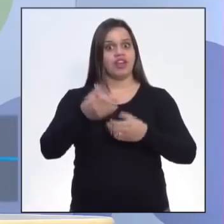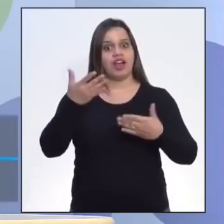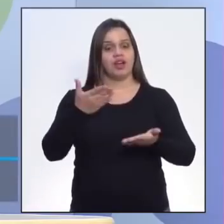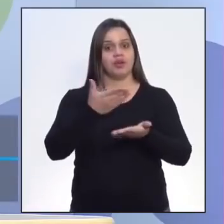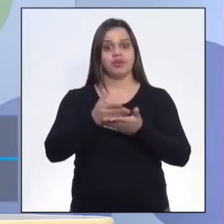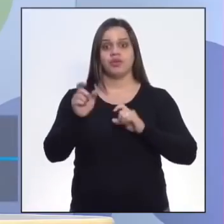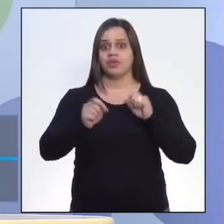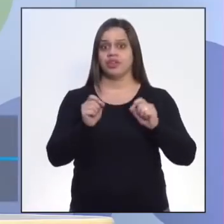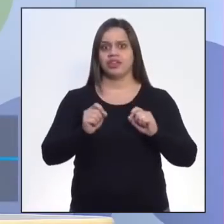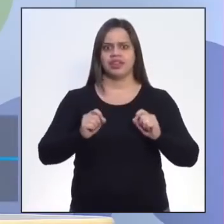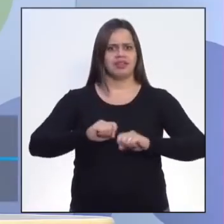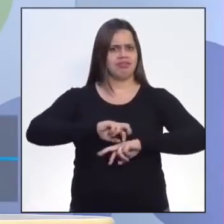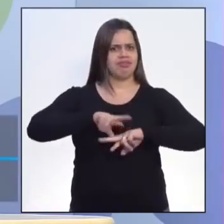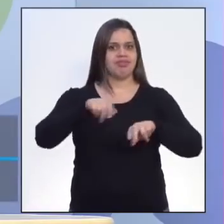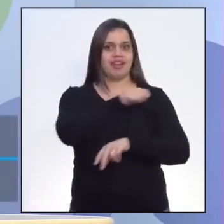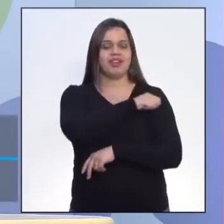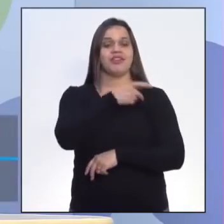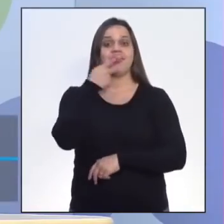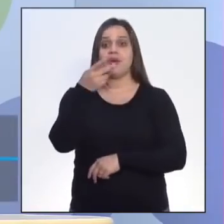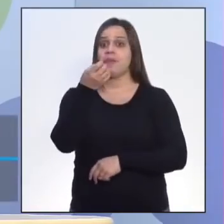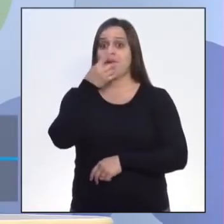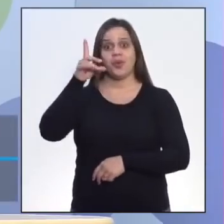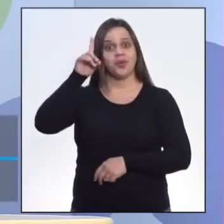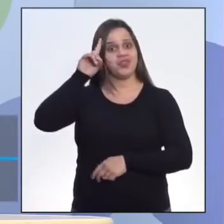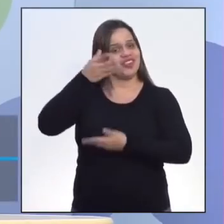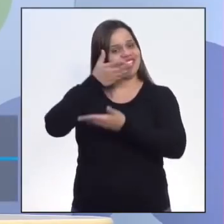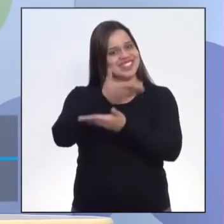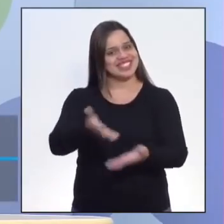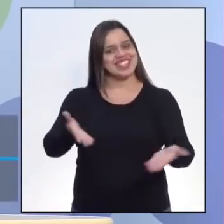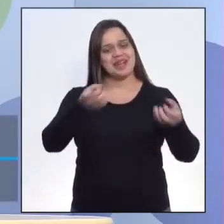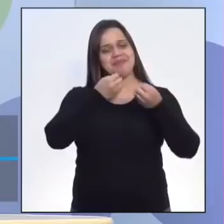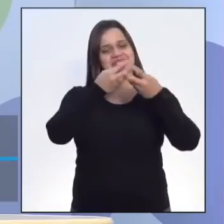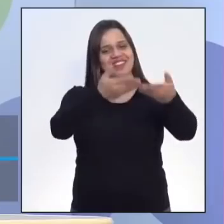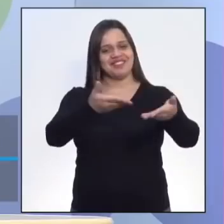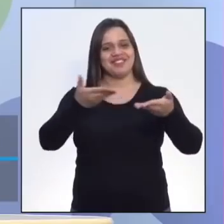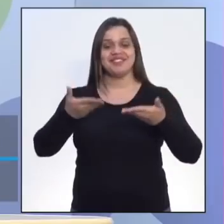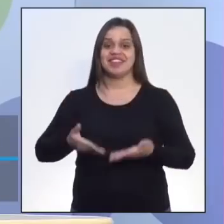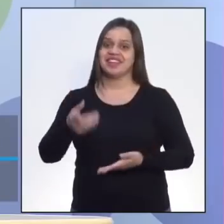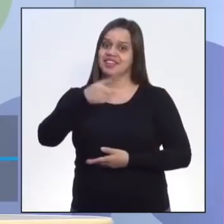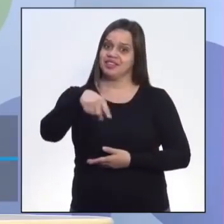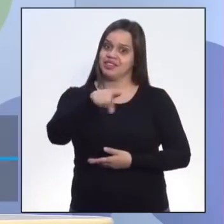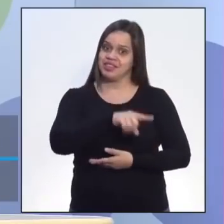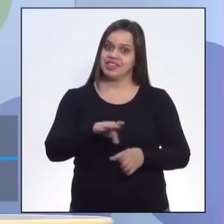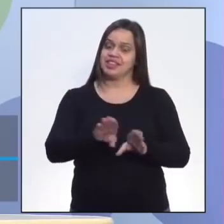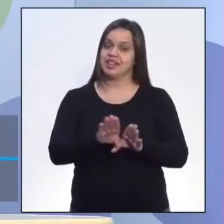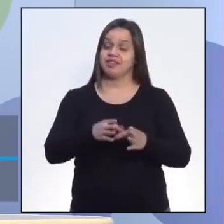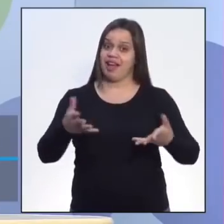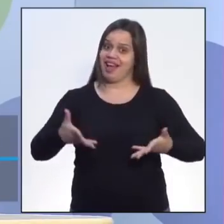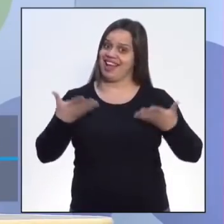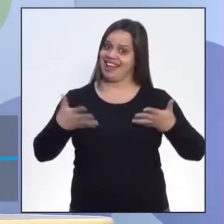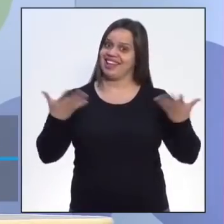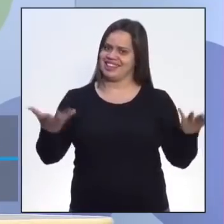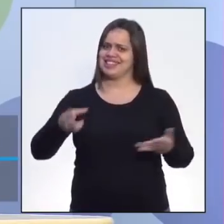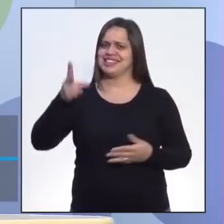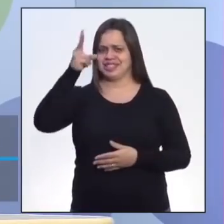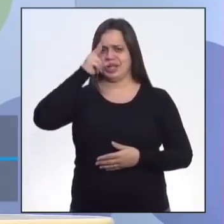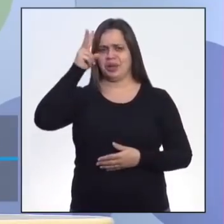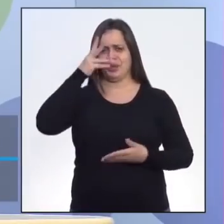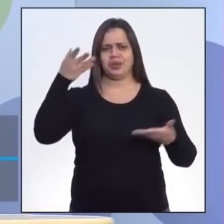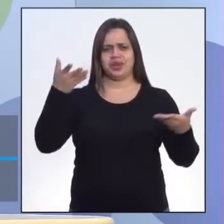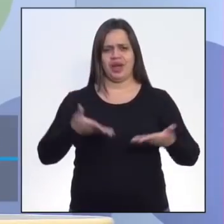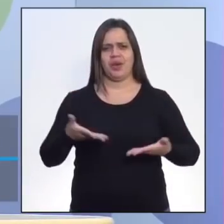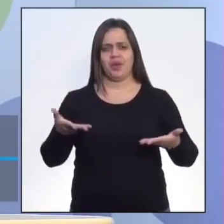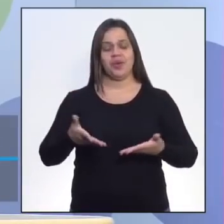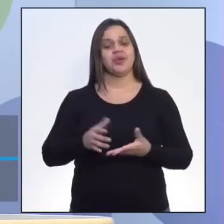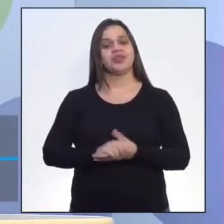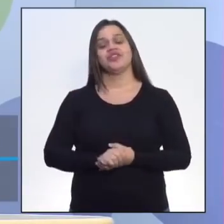já colocaram bom dia aqui, ó. Então, bom dia a todos, sejam muito bem-vindos aí. Um pouquinho mais animado nessa segunda-feira, né? E